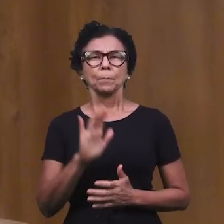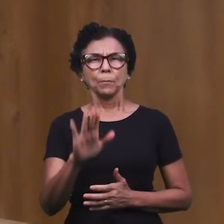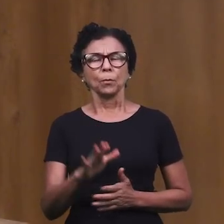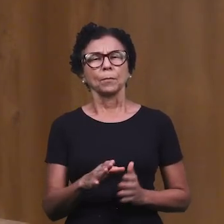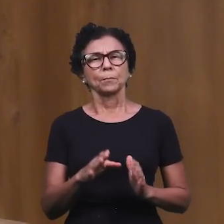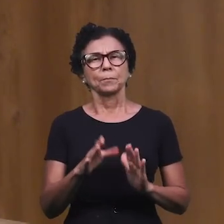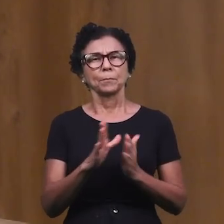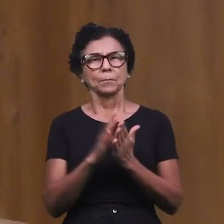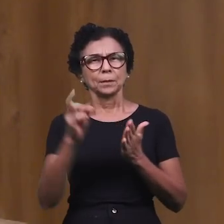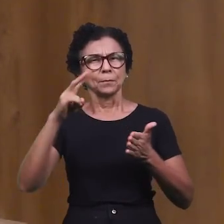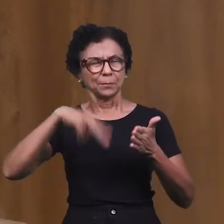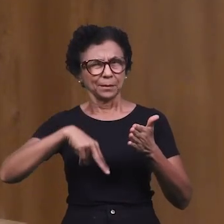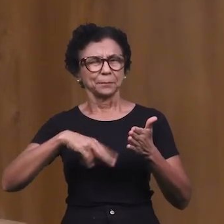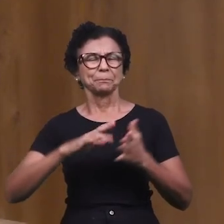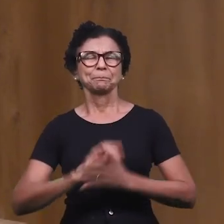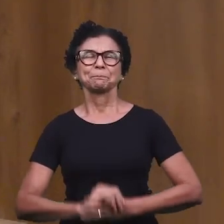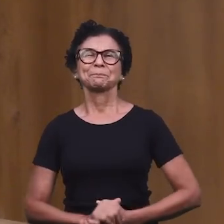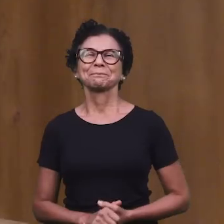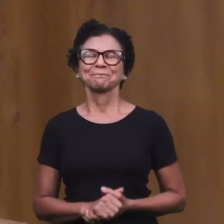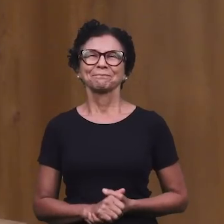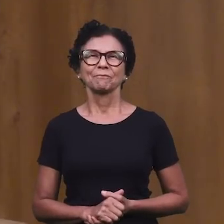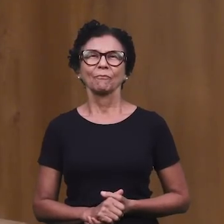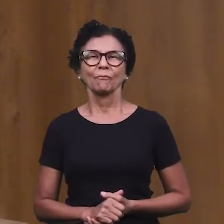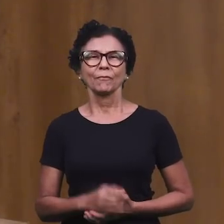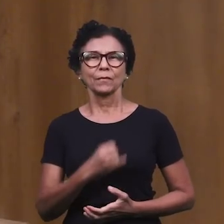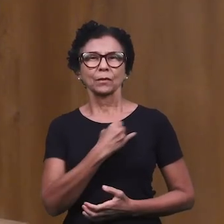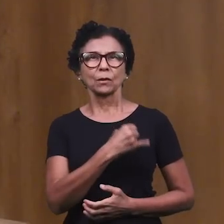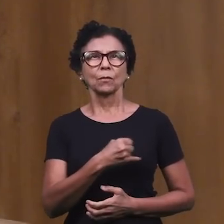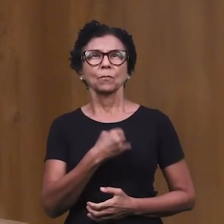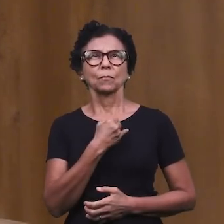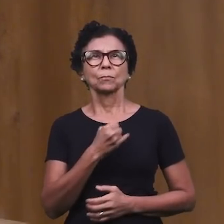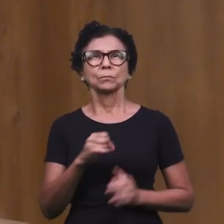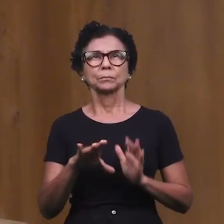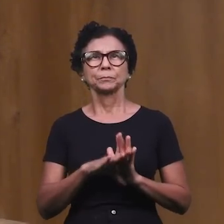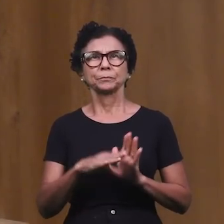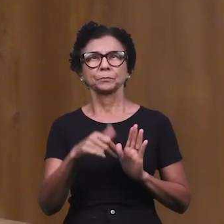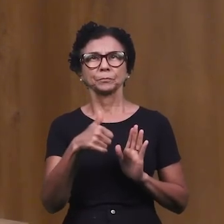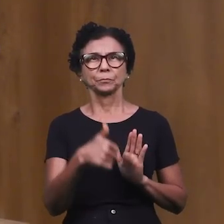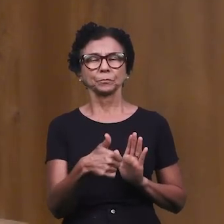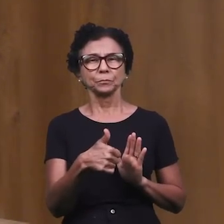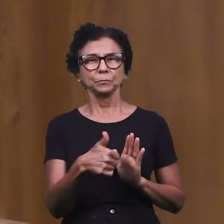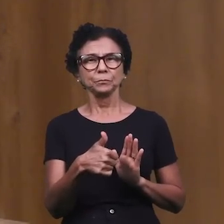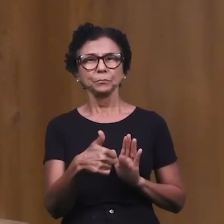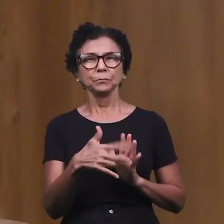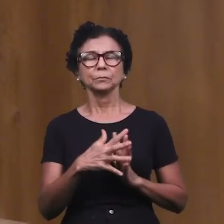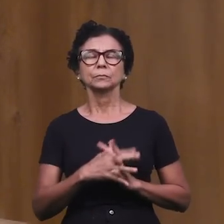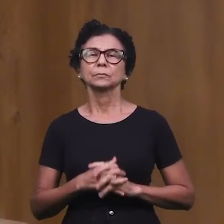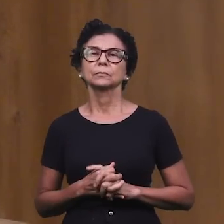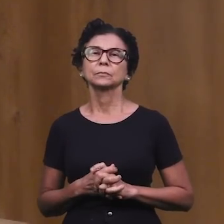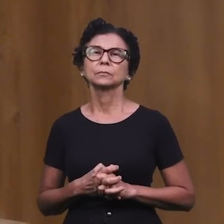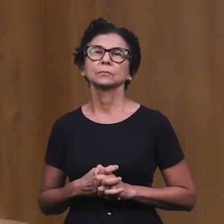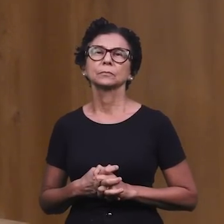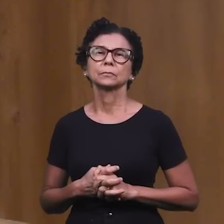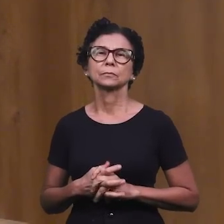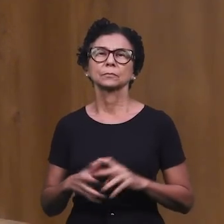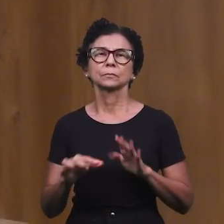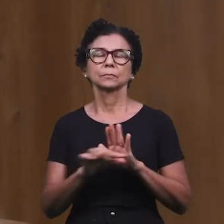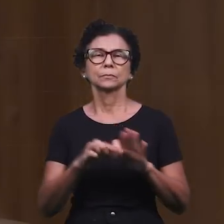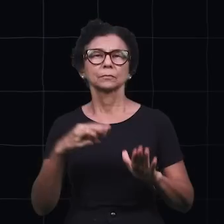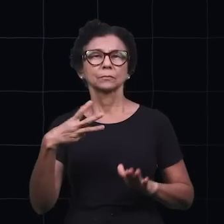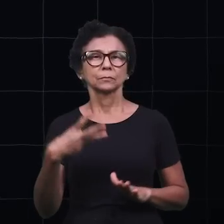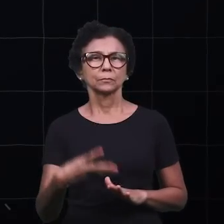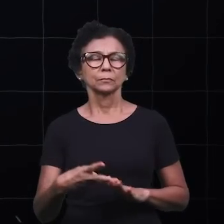um texto bíblico. Está no Evangelho segundo João, no capítulo 1. Vamos ler aqui o verso